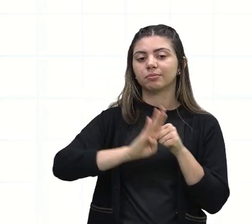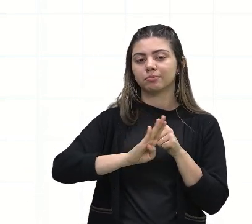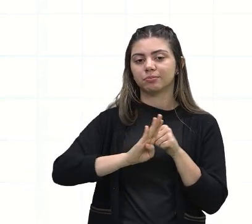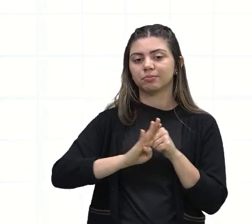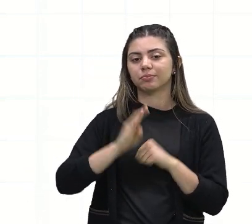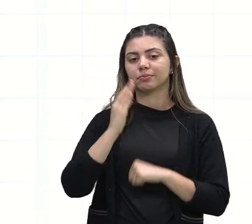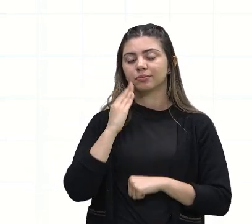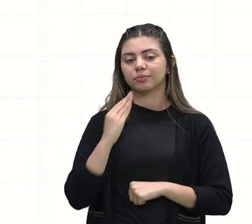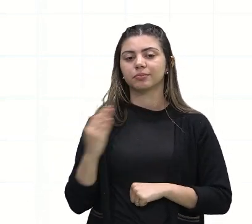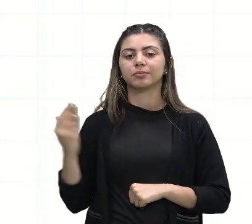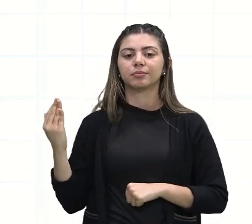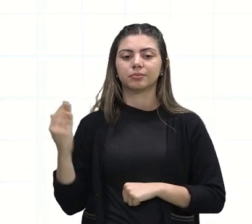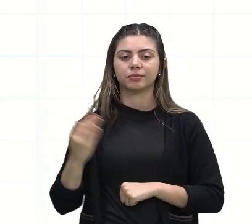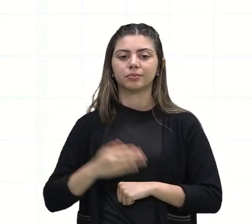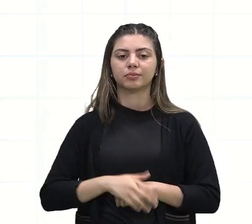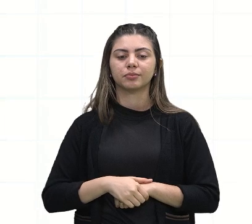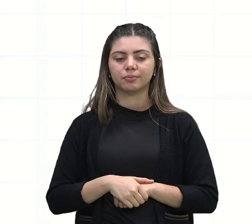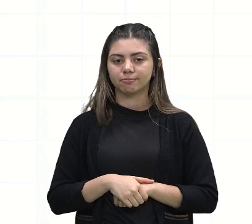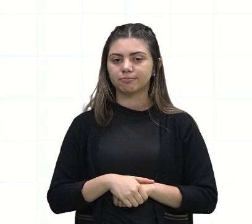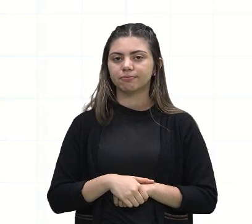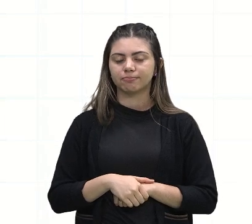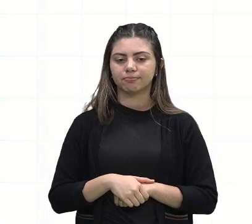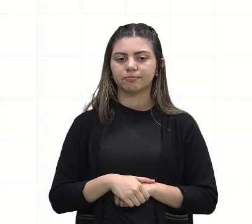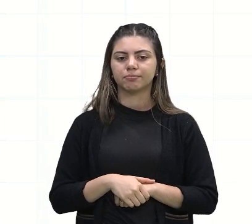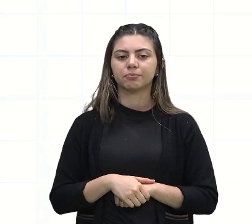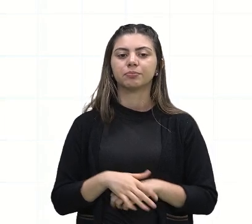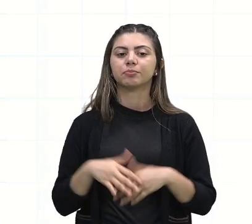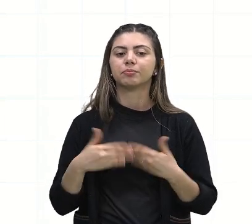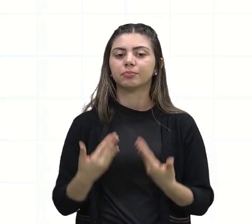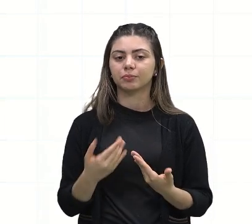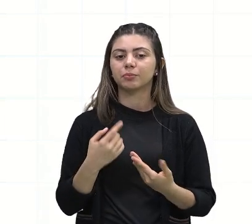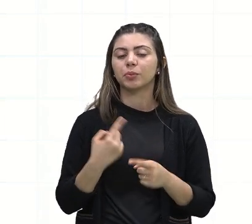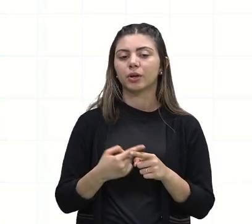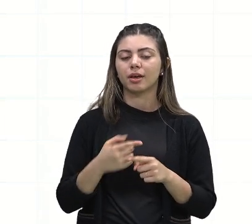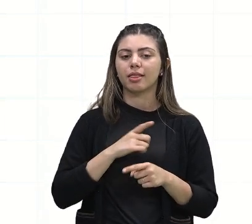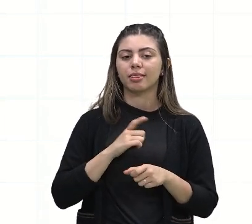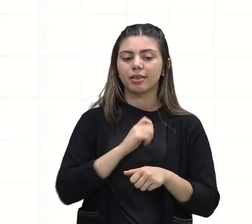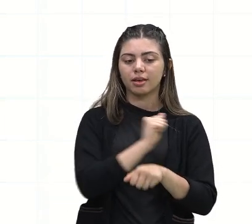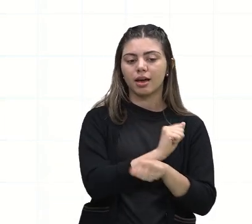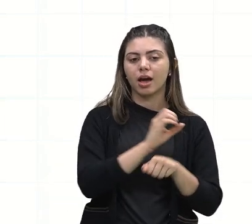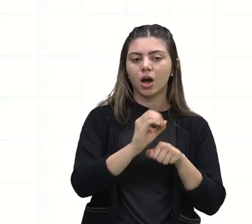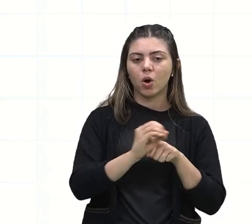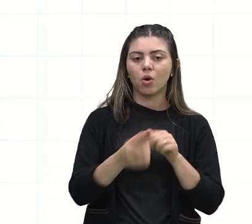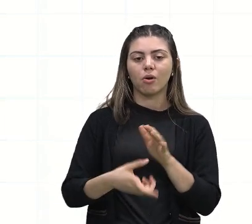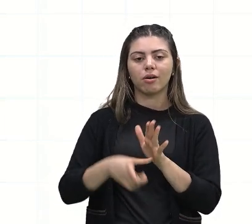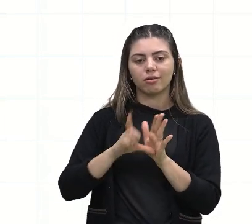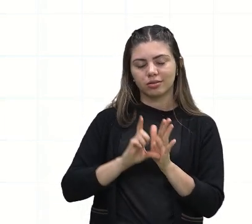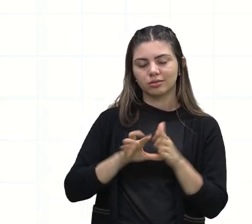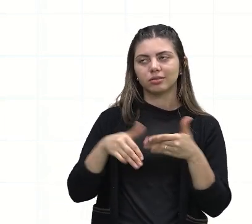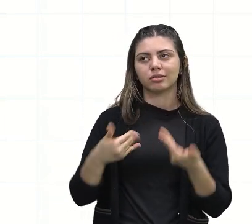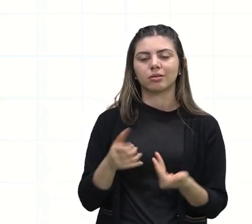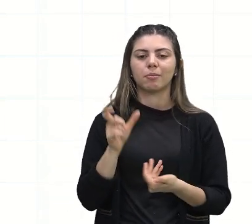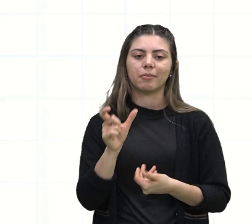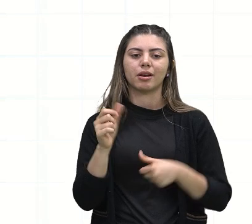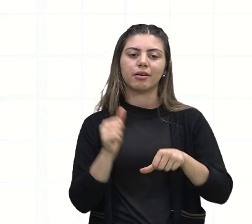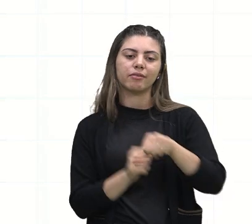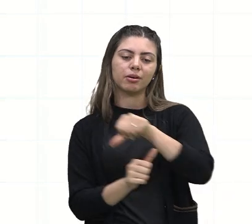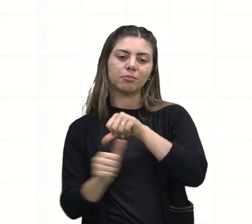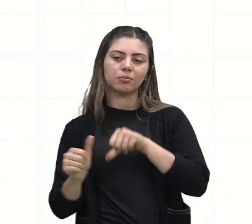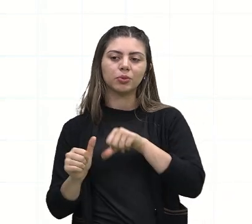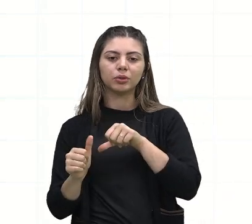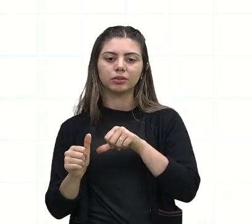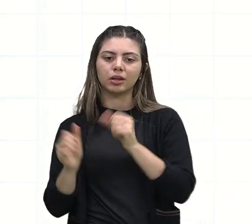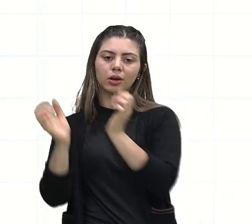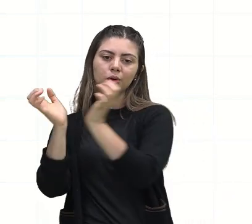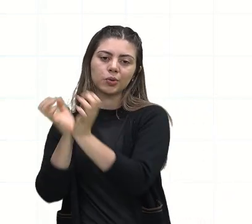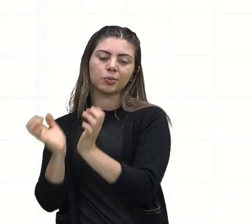substantivo. Tá? Por quê? Por causa do artigo que está aqui ó, antes dele. Perceberam como há uma mudança